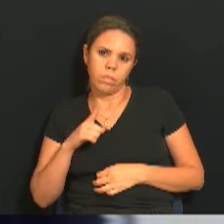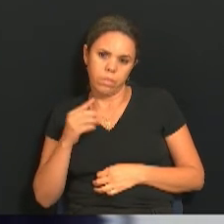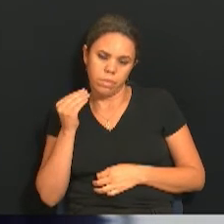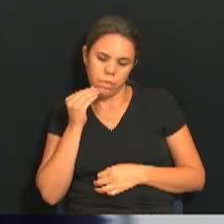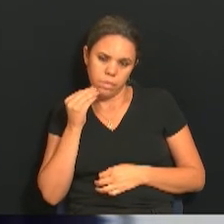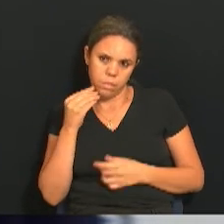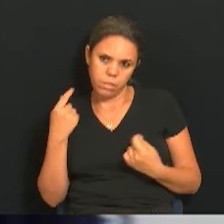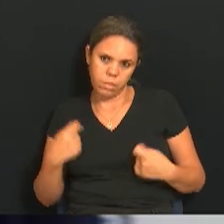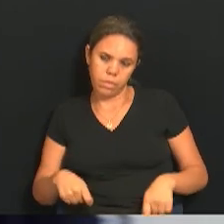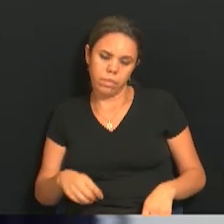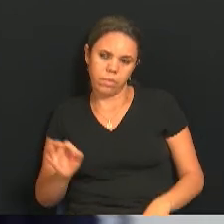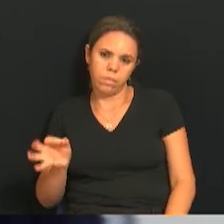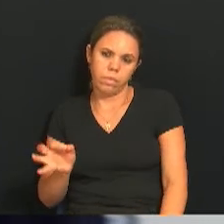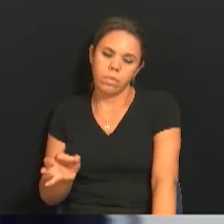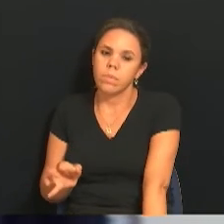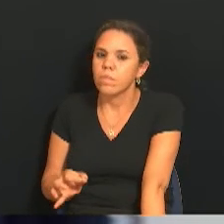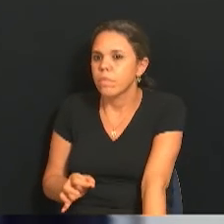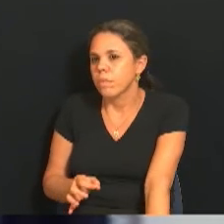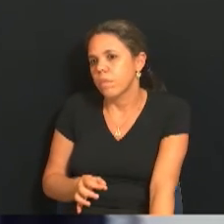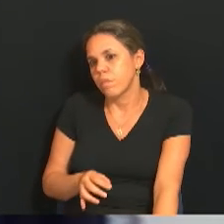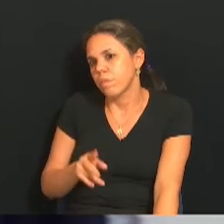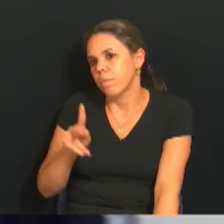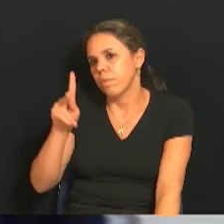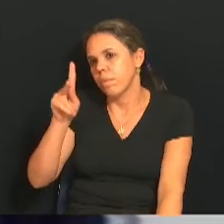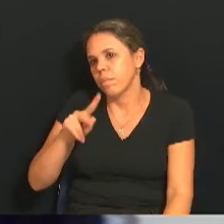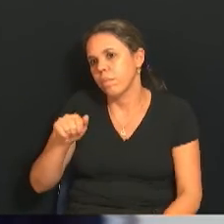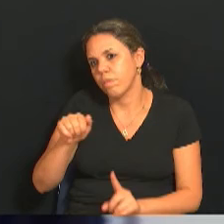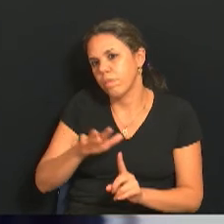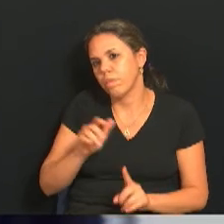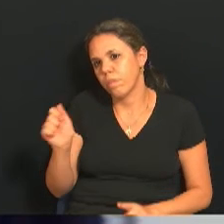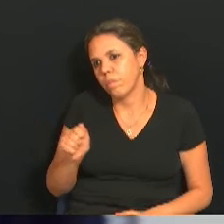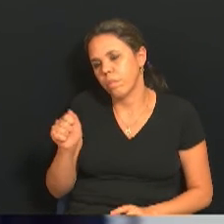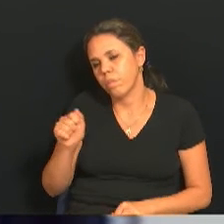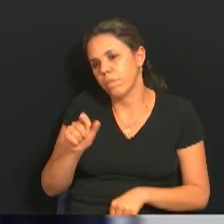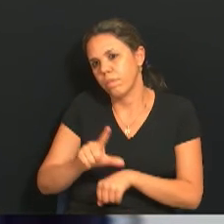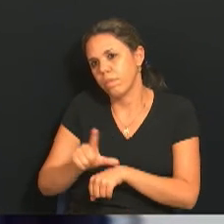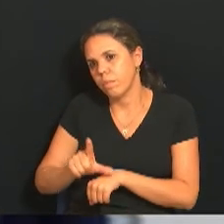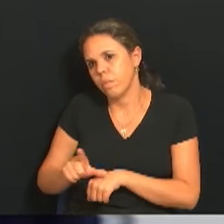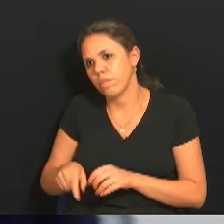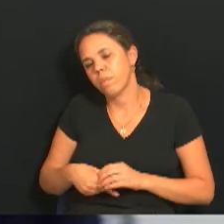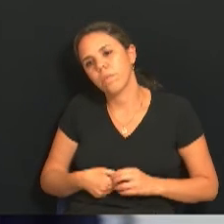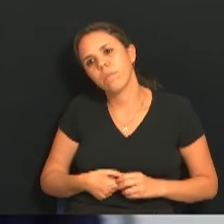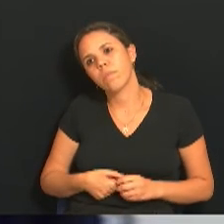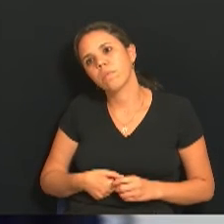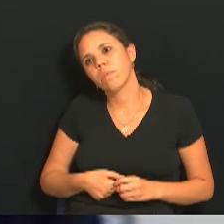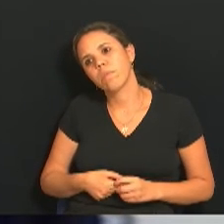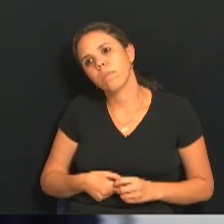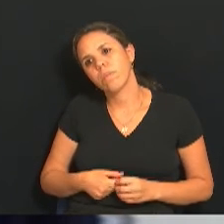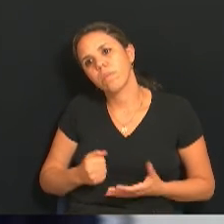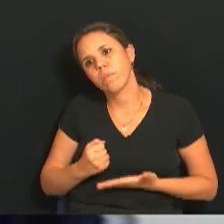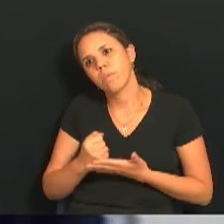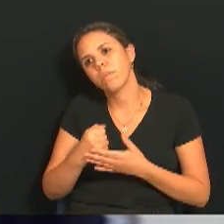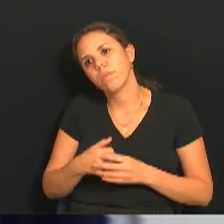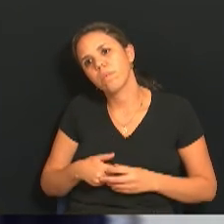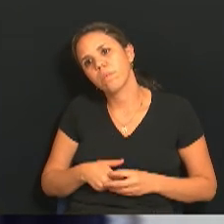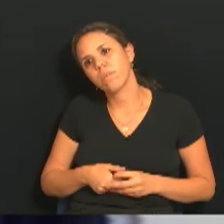Tenho certeza que a própria Associação dos Comerciantes ajudaria nessa parte.